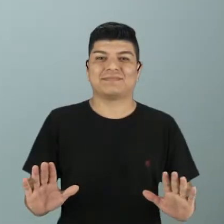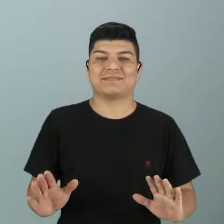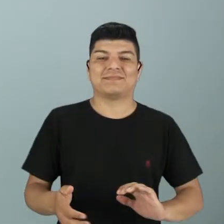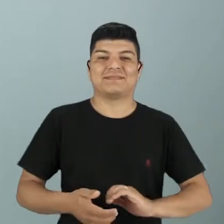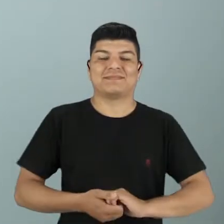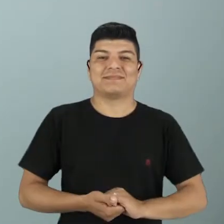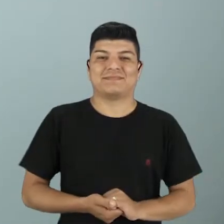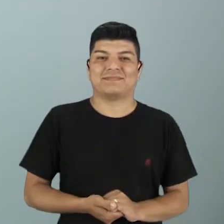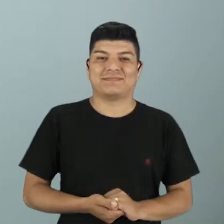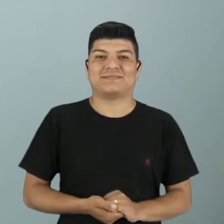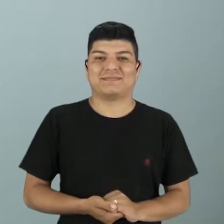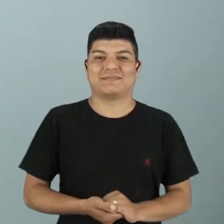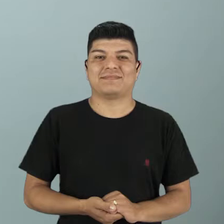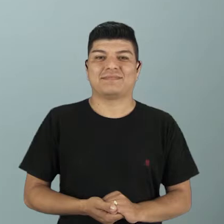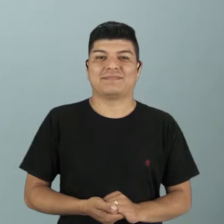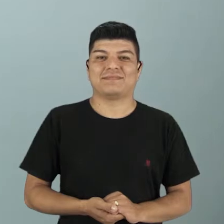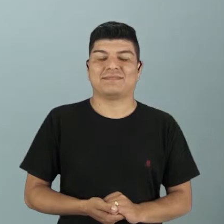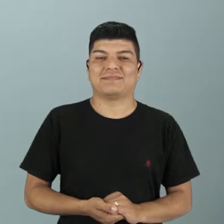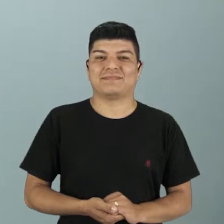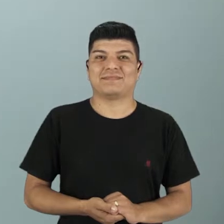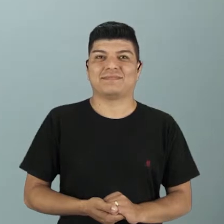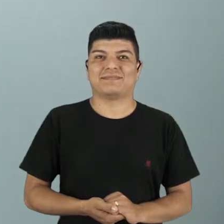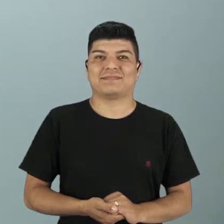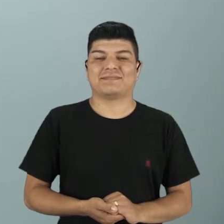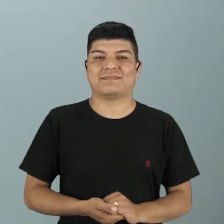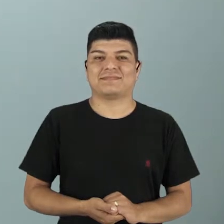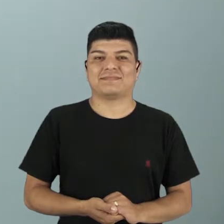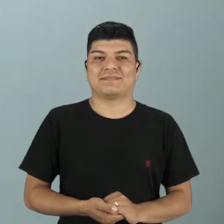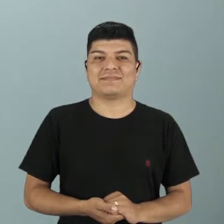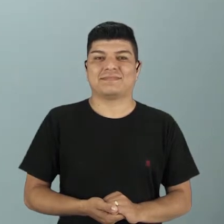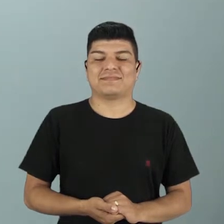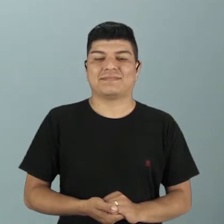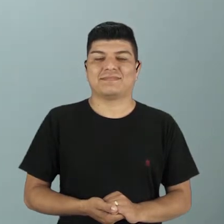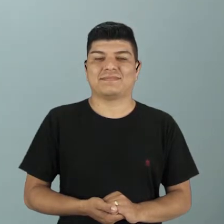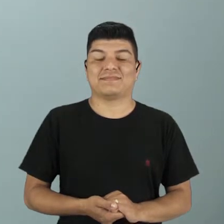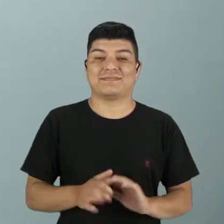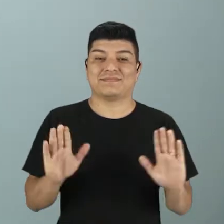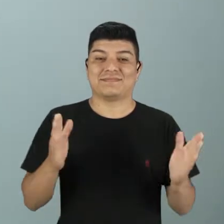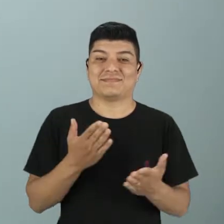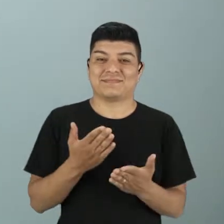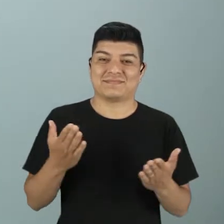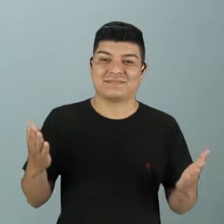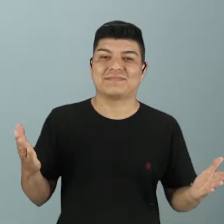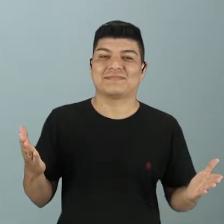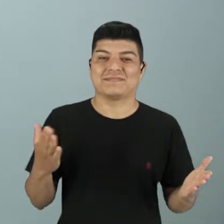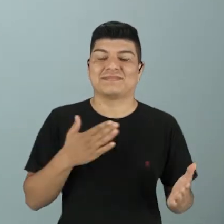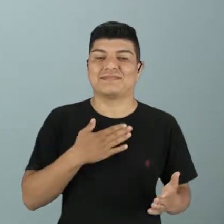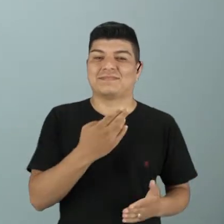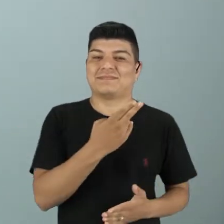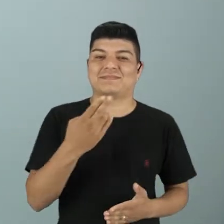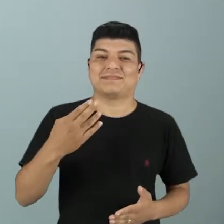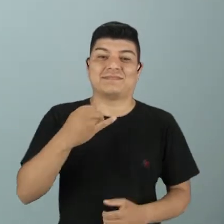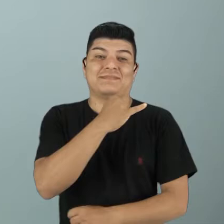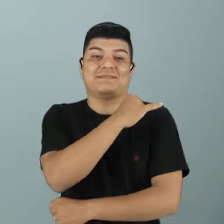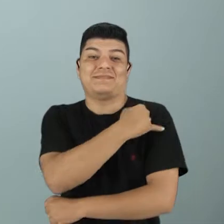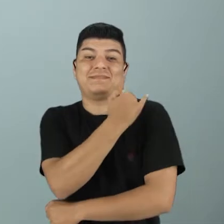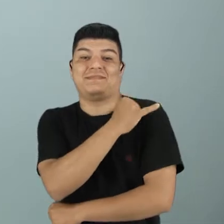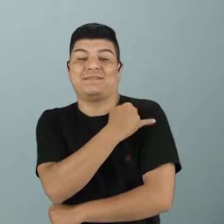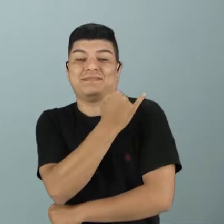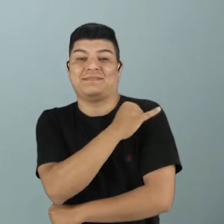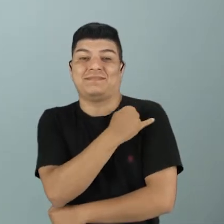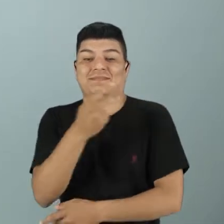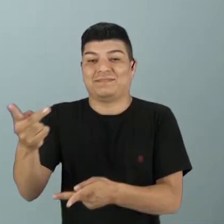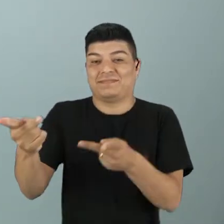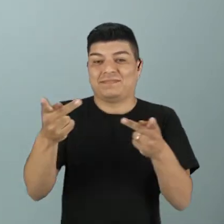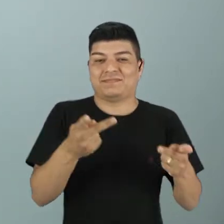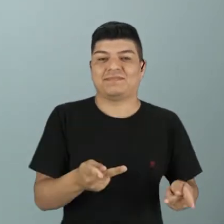Hello guys, my name is Jaqueline and welcome back to our English classes. Olá pessoal, meu nome é Jaqueline e sejam bem-vindos à nossa